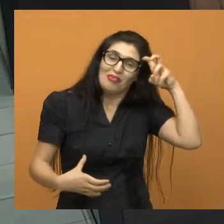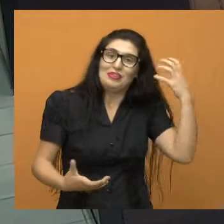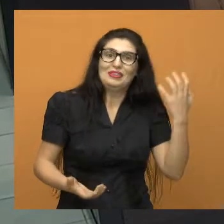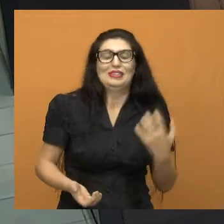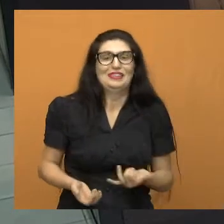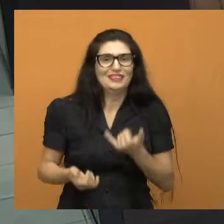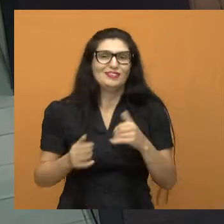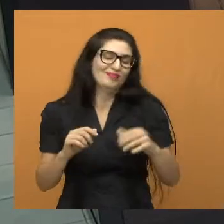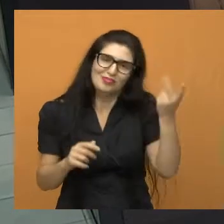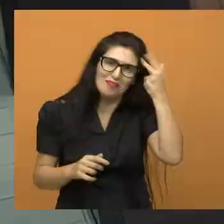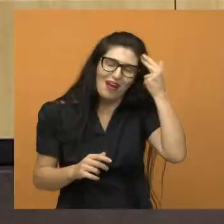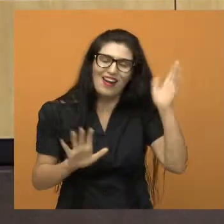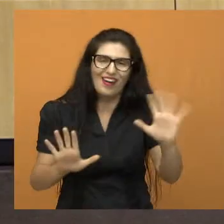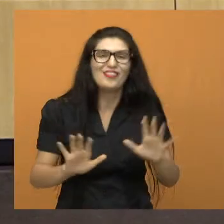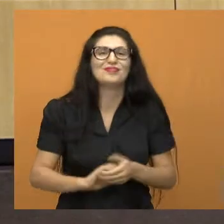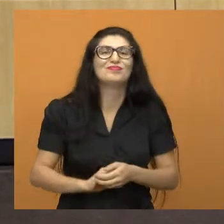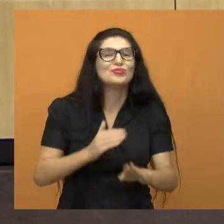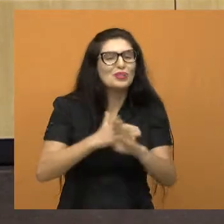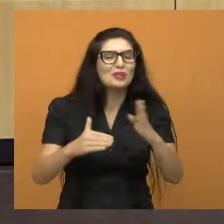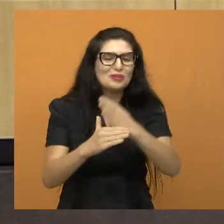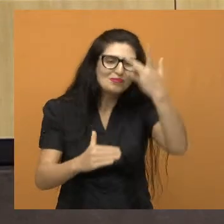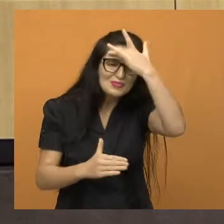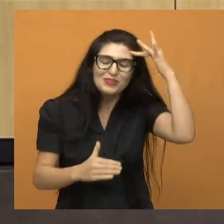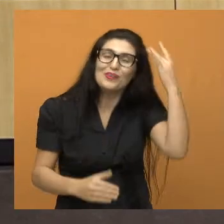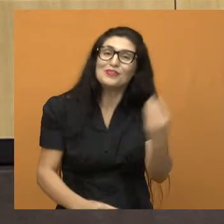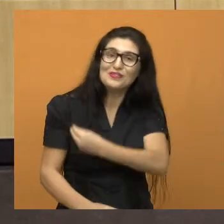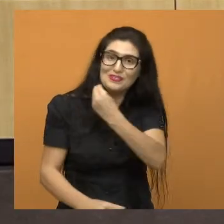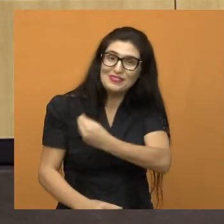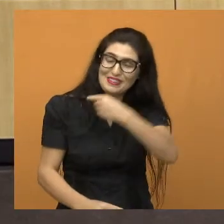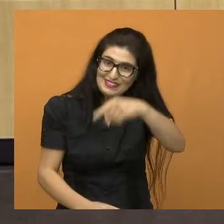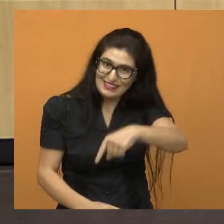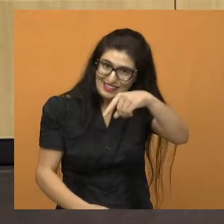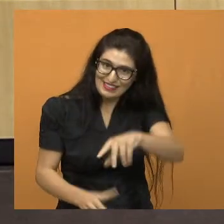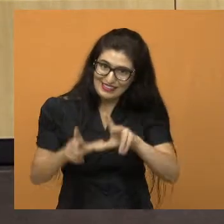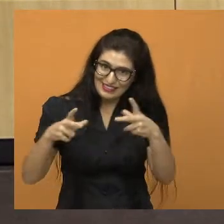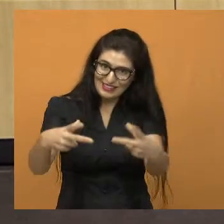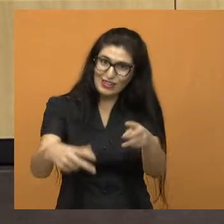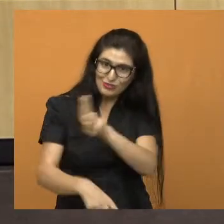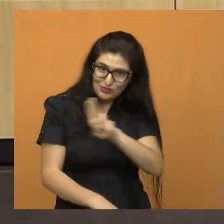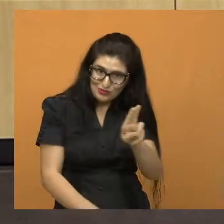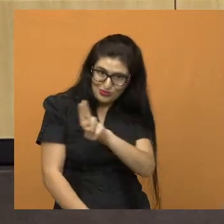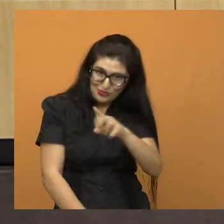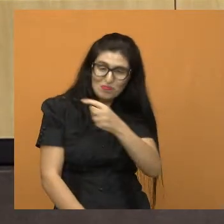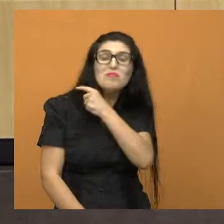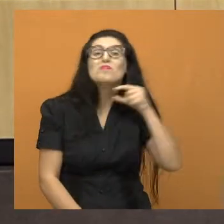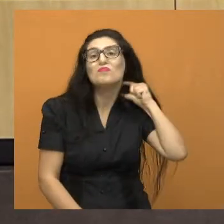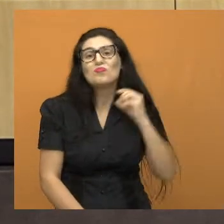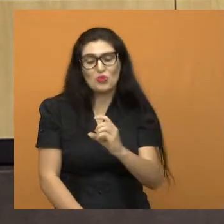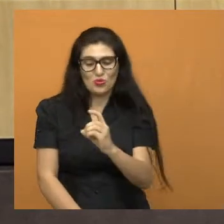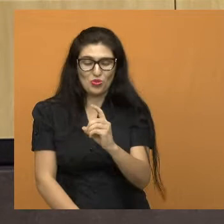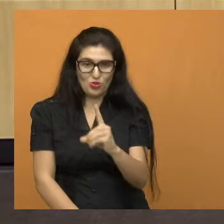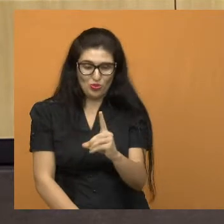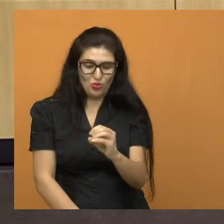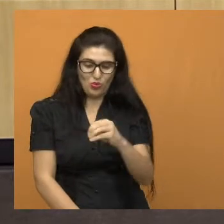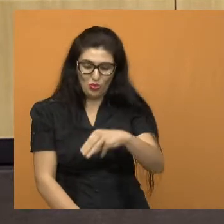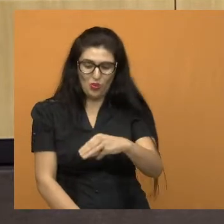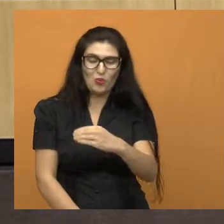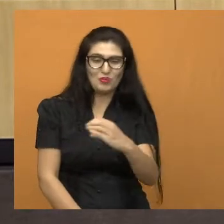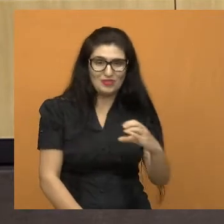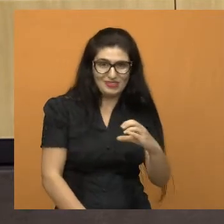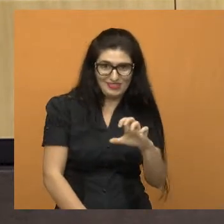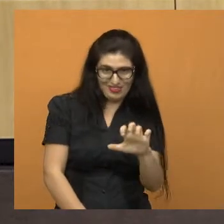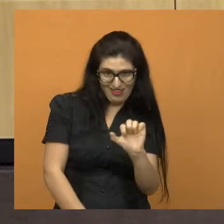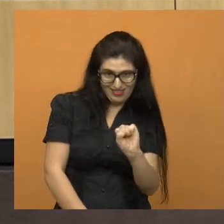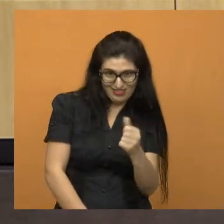as nossas comunidades que aqui se fazem presente e dizer, em nome de Dom César, em nome dos padres de